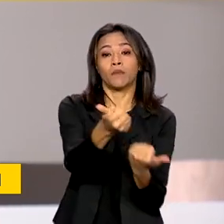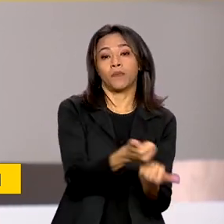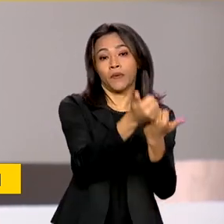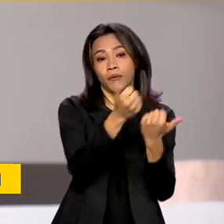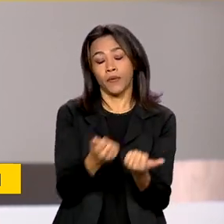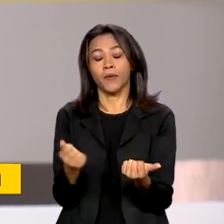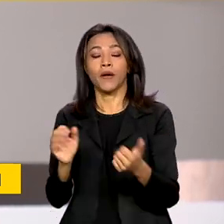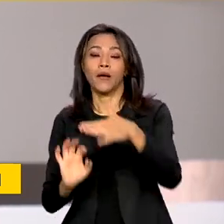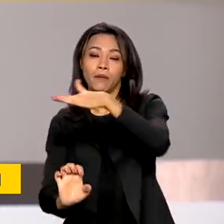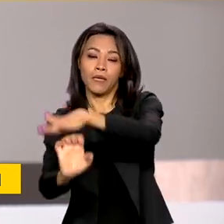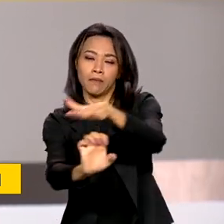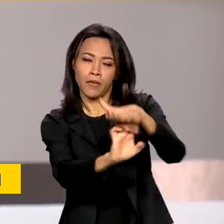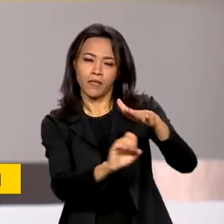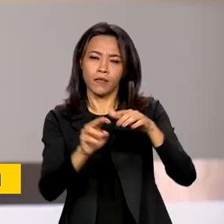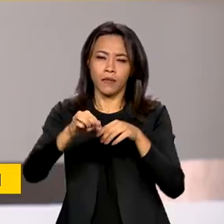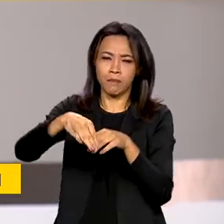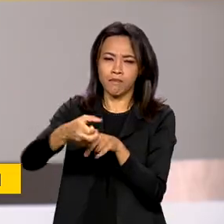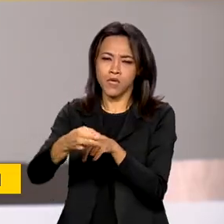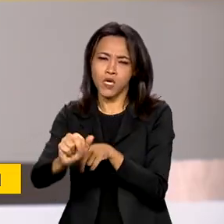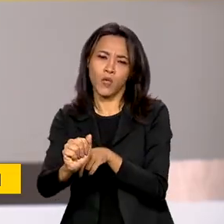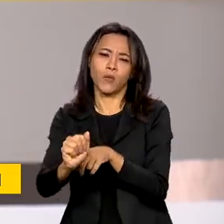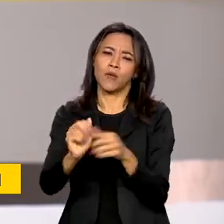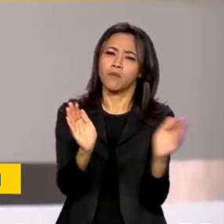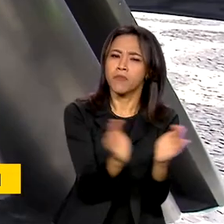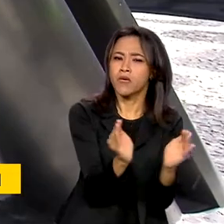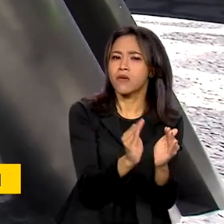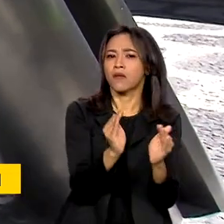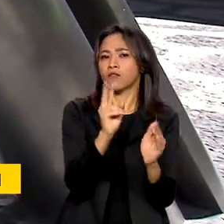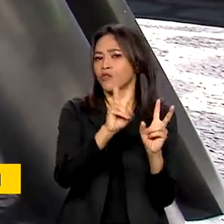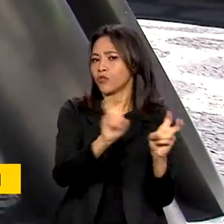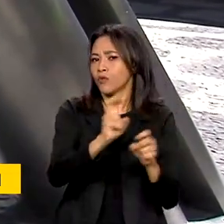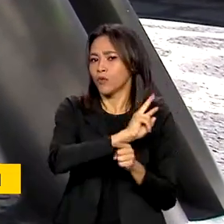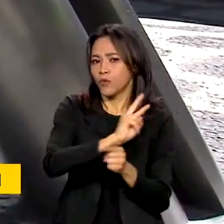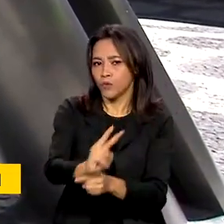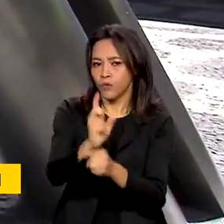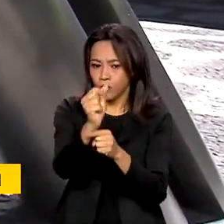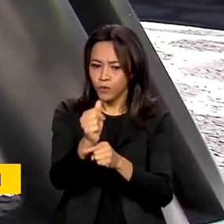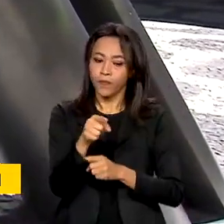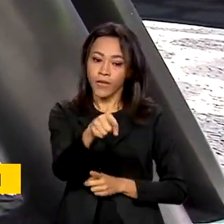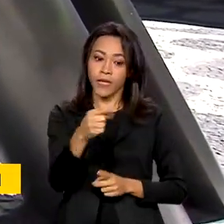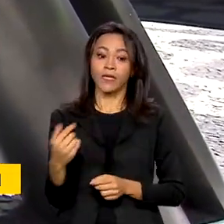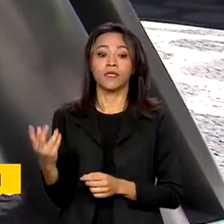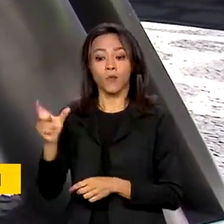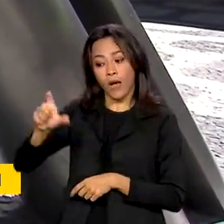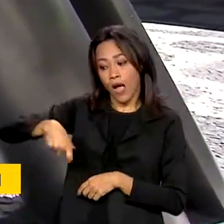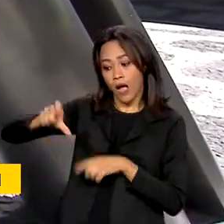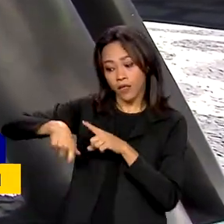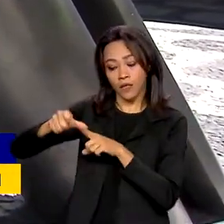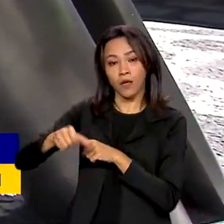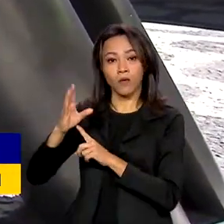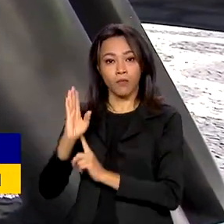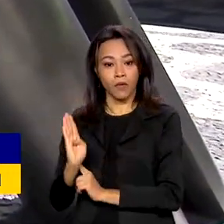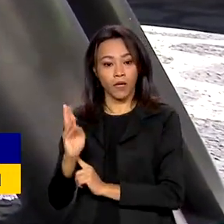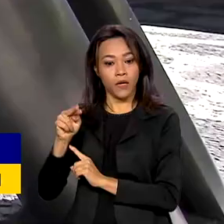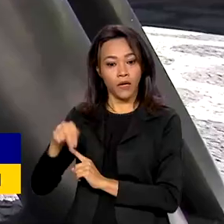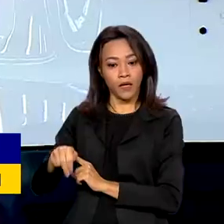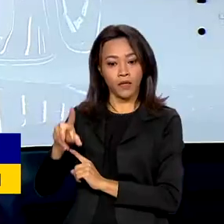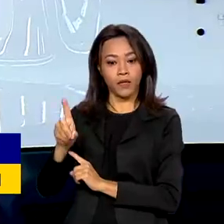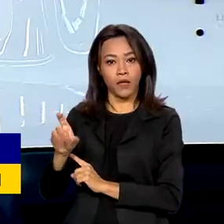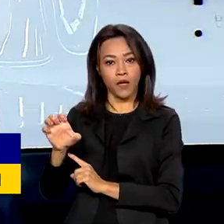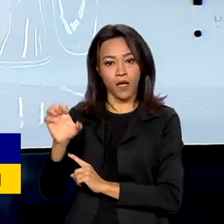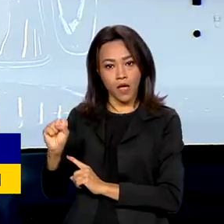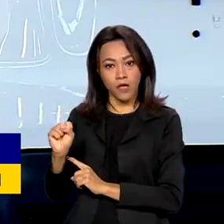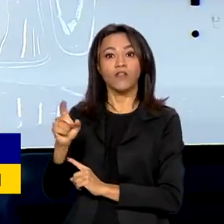empresas as linhas de financiamento do banco o cartão BNDS deve voltar dentro de 4 meses